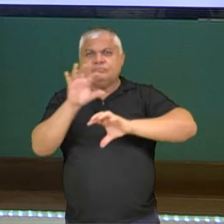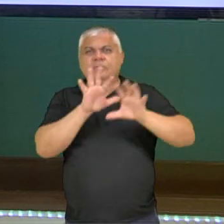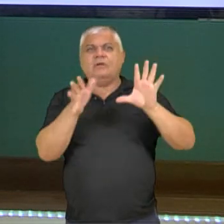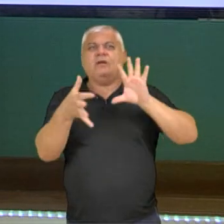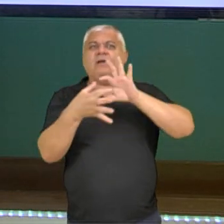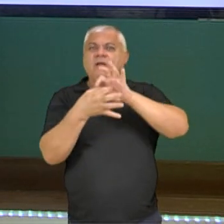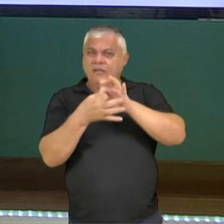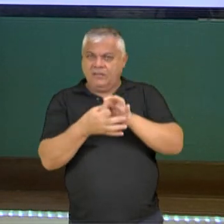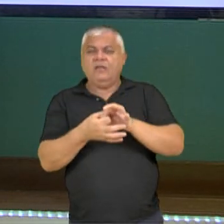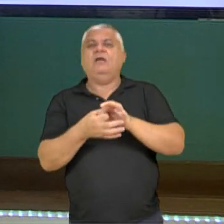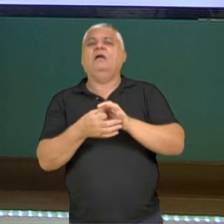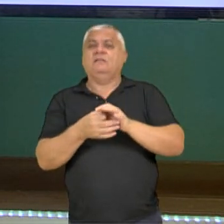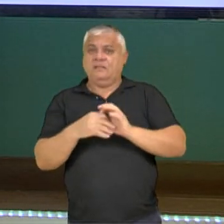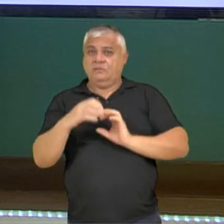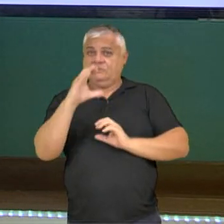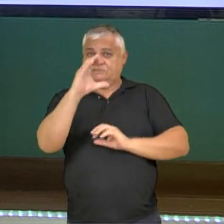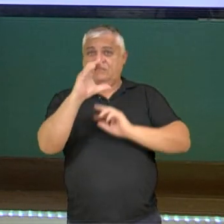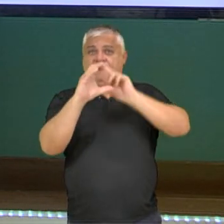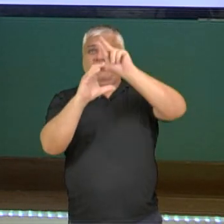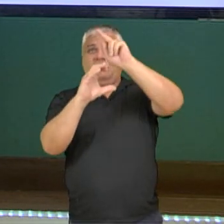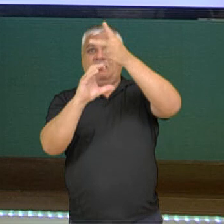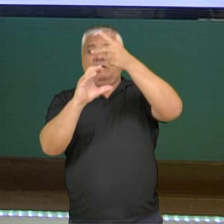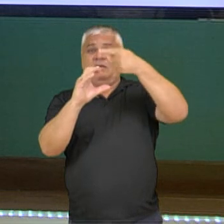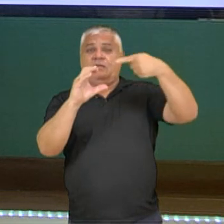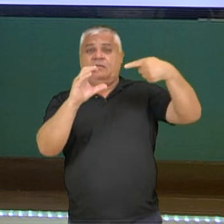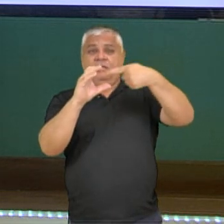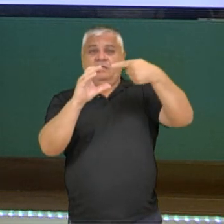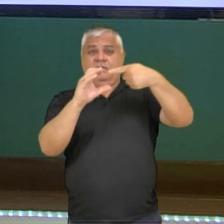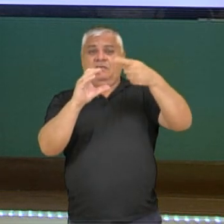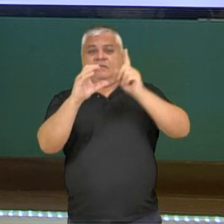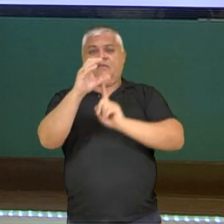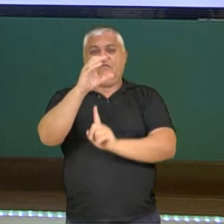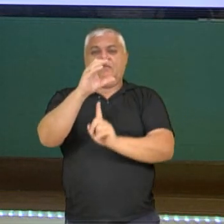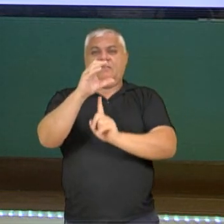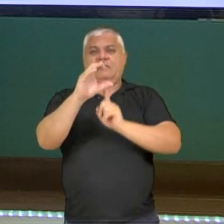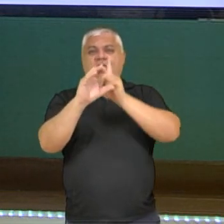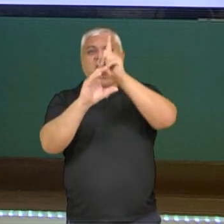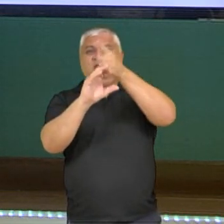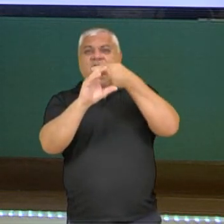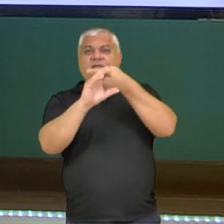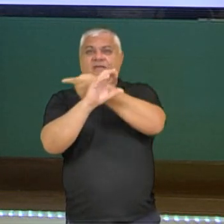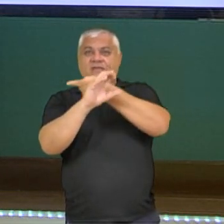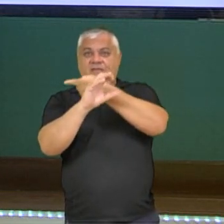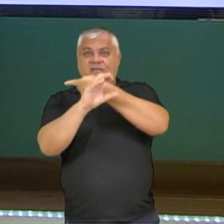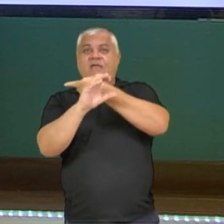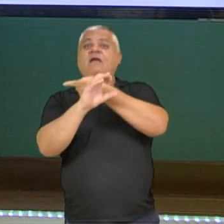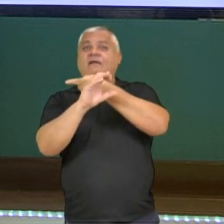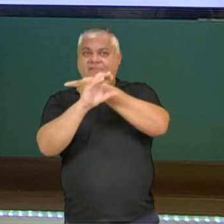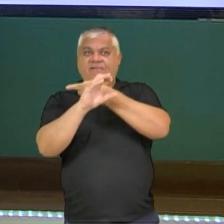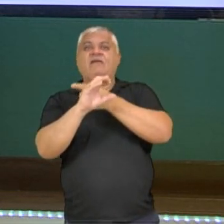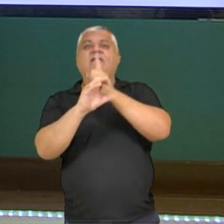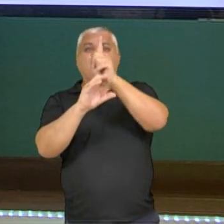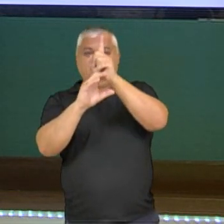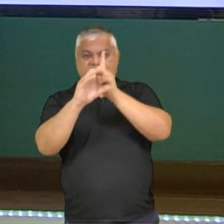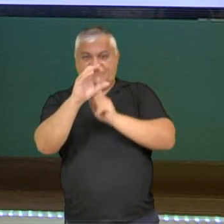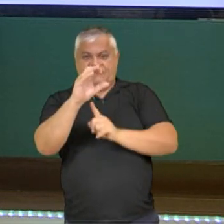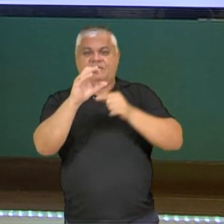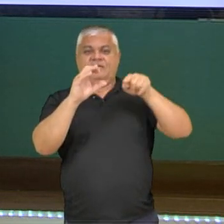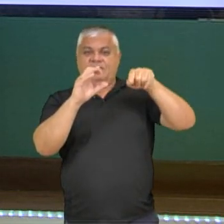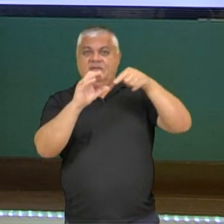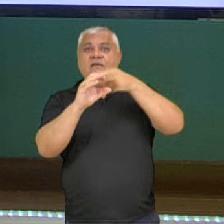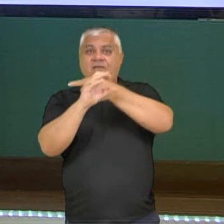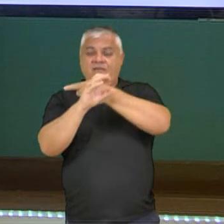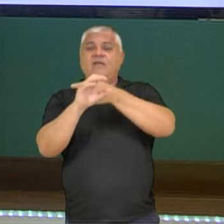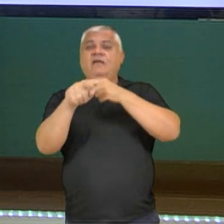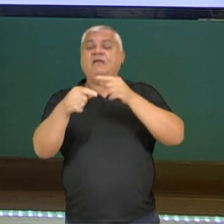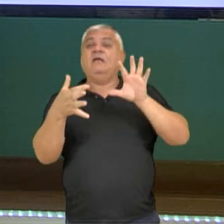químicas representadas por esse traço, a ligação química covalente, lembra? A química orgânica, nós trabalhamos com a ligação